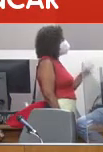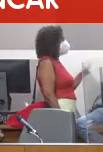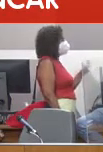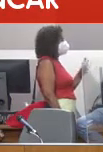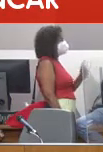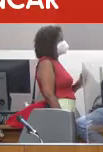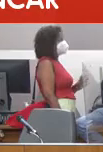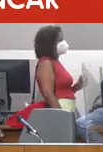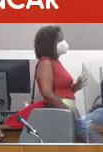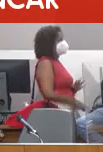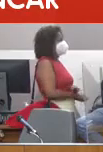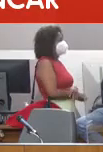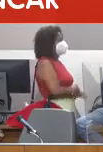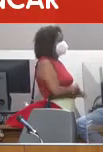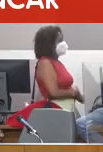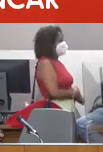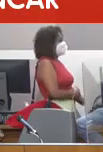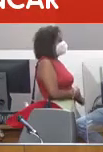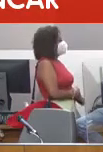e convidadas para essa audiência.